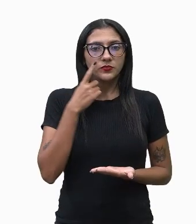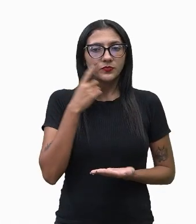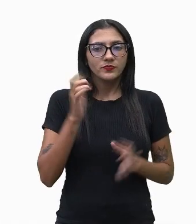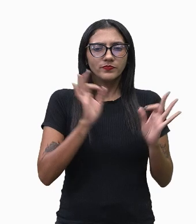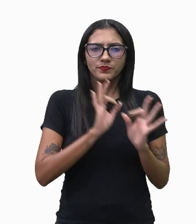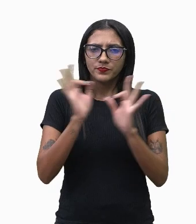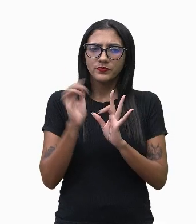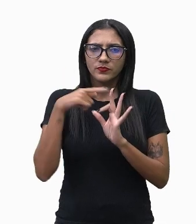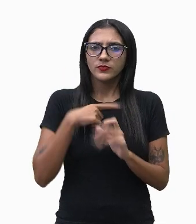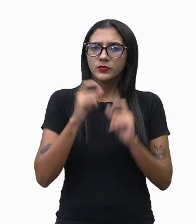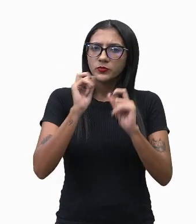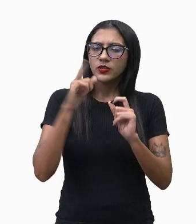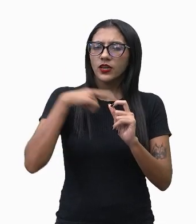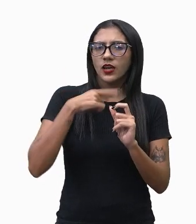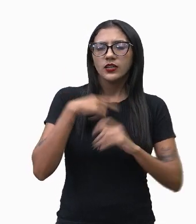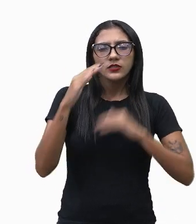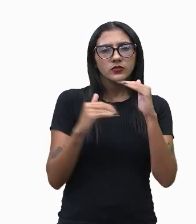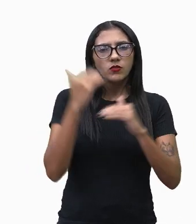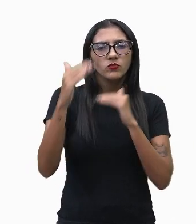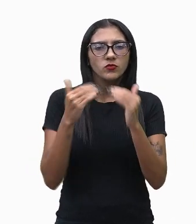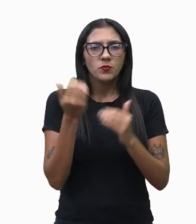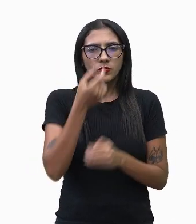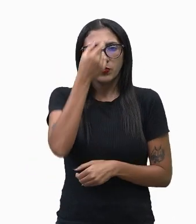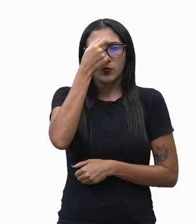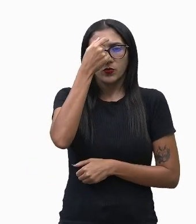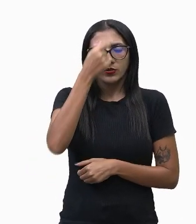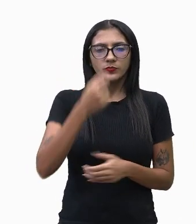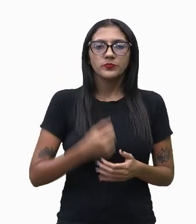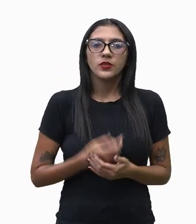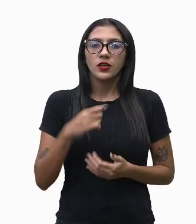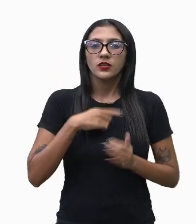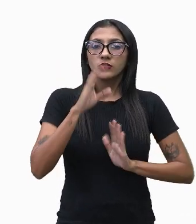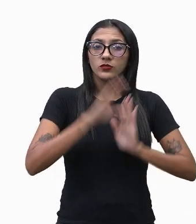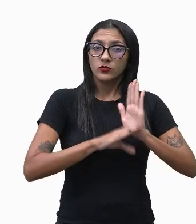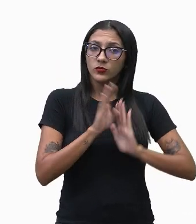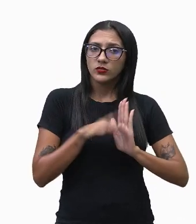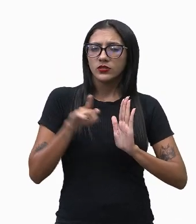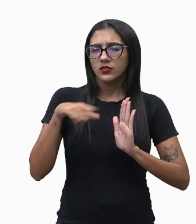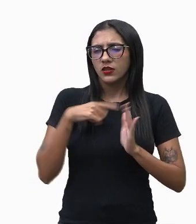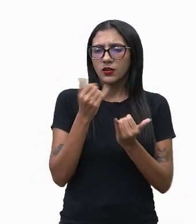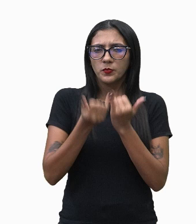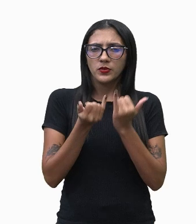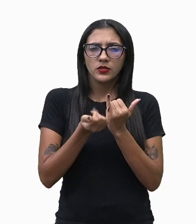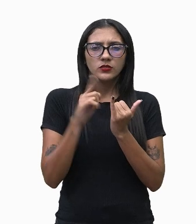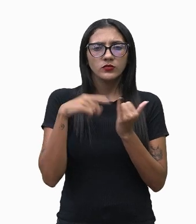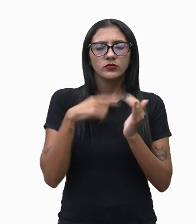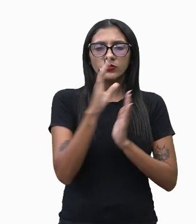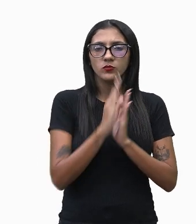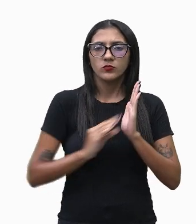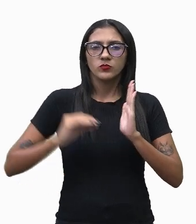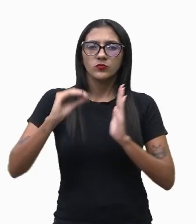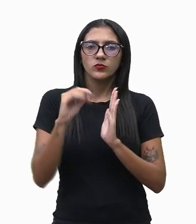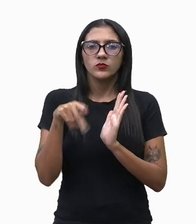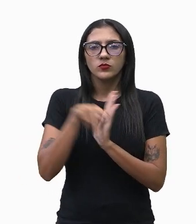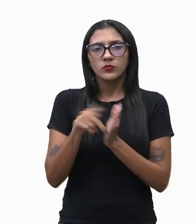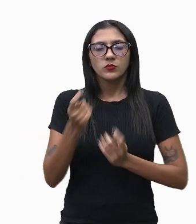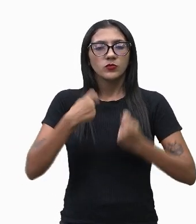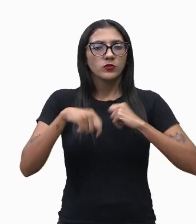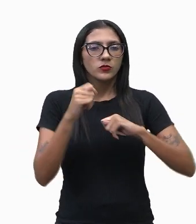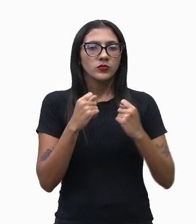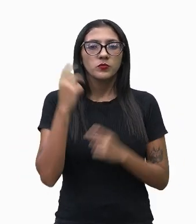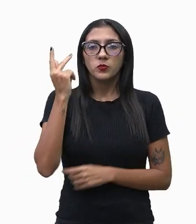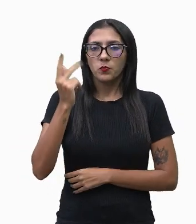desenvolvimento sustentável, ele está relacionado, ele é um modelo, né, de desenvolvimento econômico,